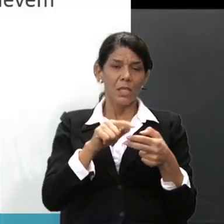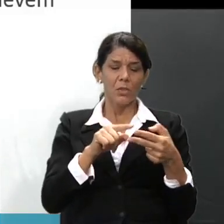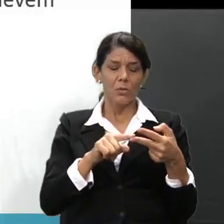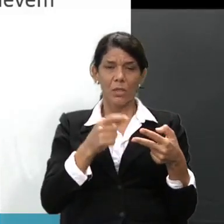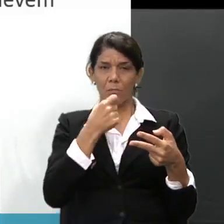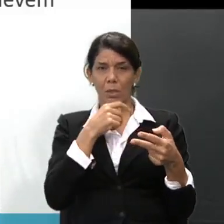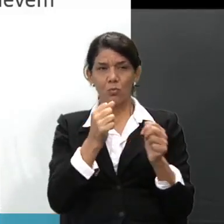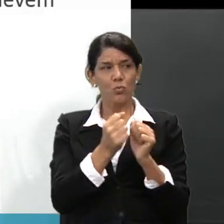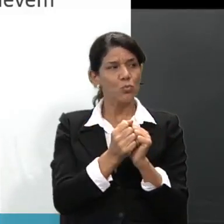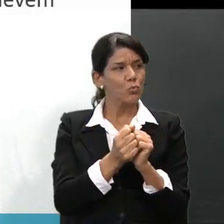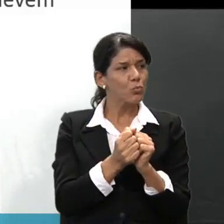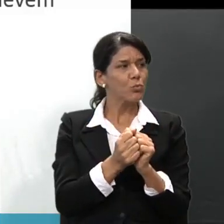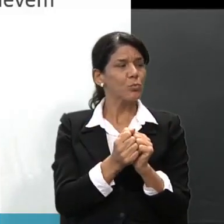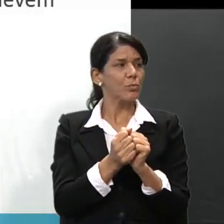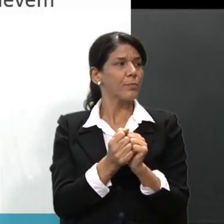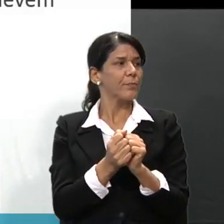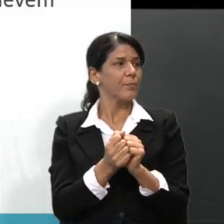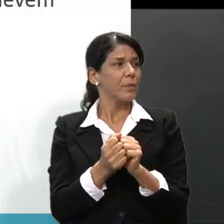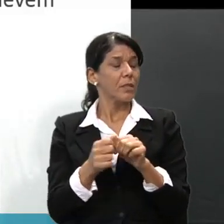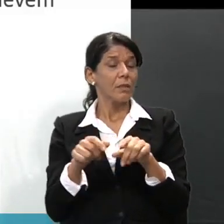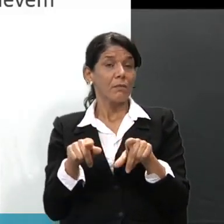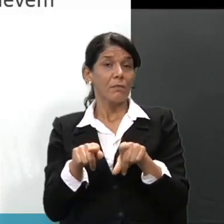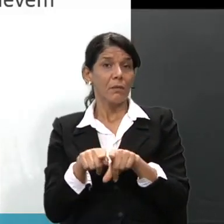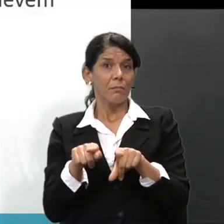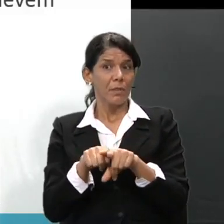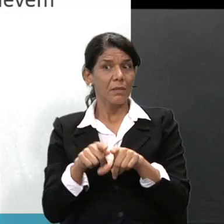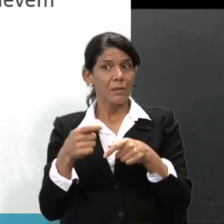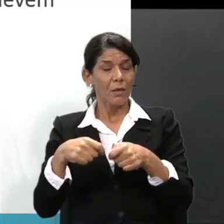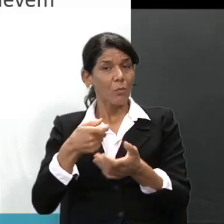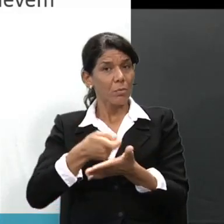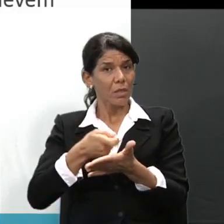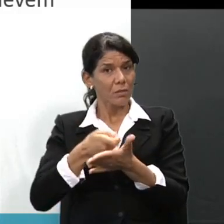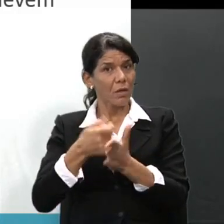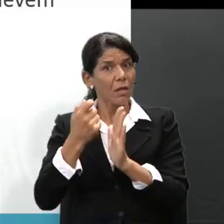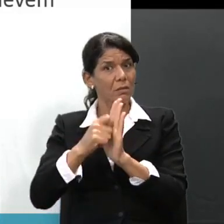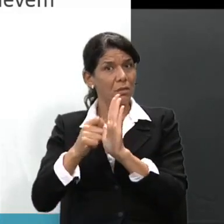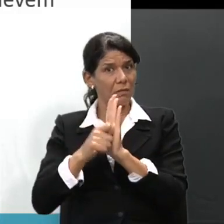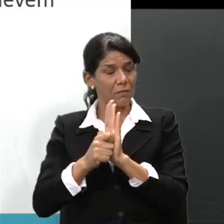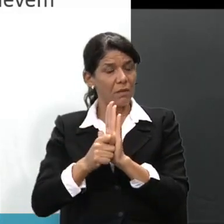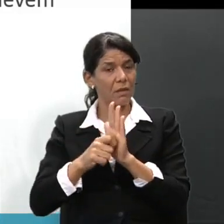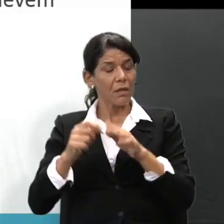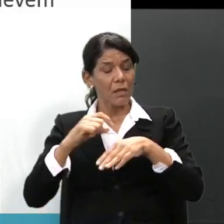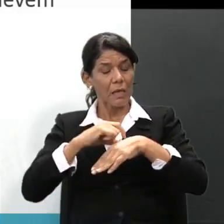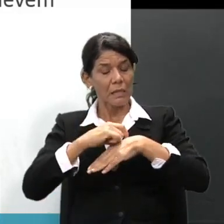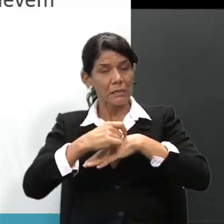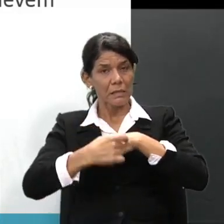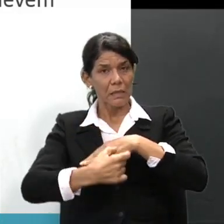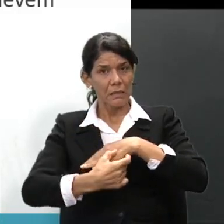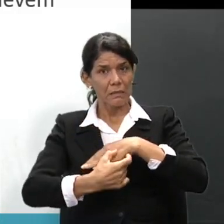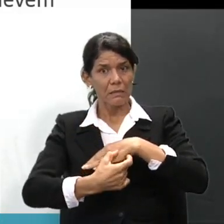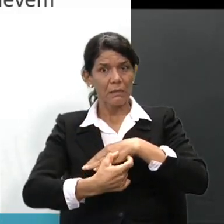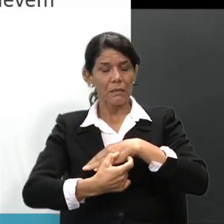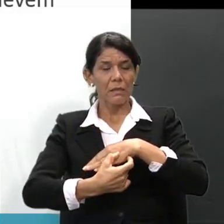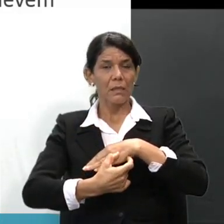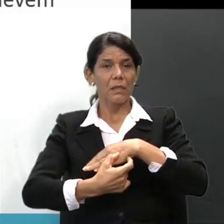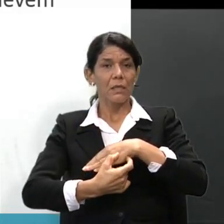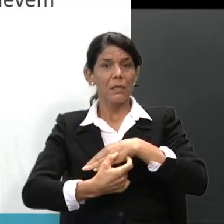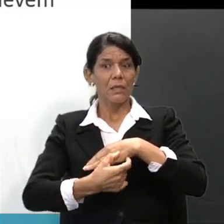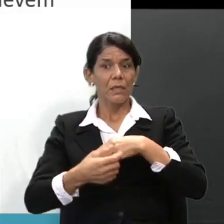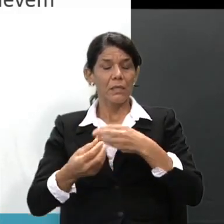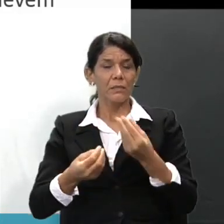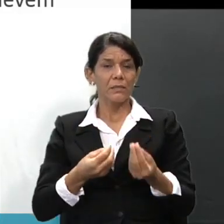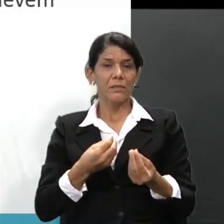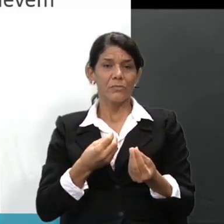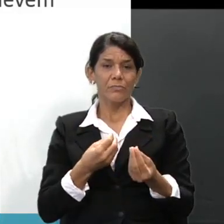juntos, tá? Além de ser obrigatório escrever na etiqueta as informações referentes ao 5, ou na verdade